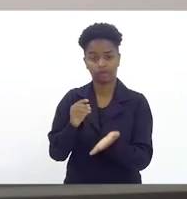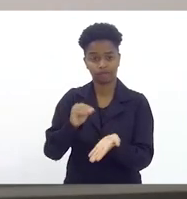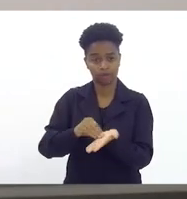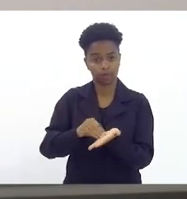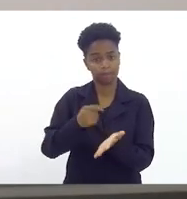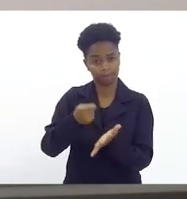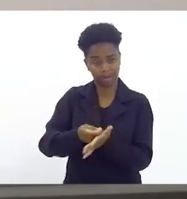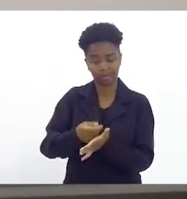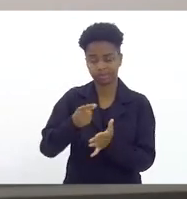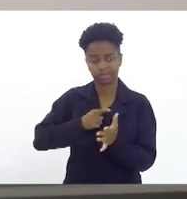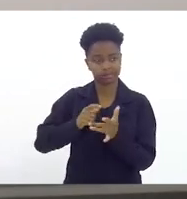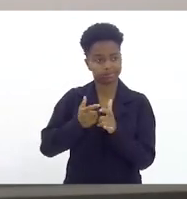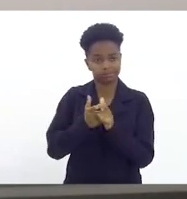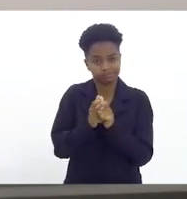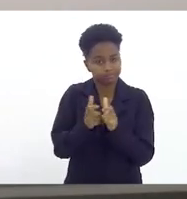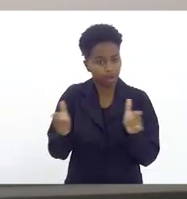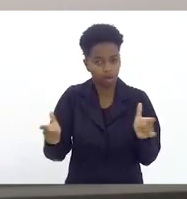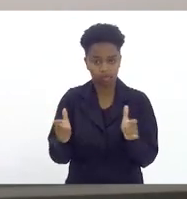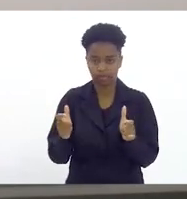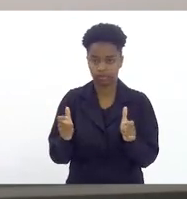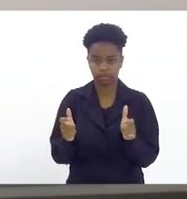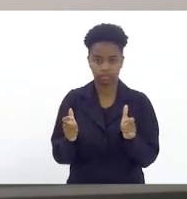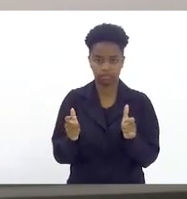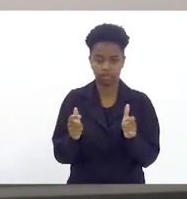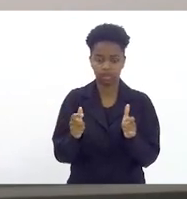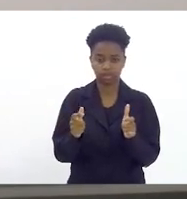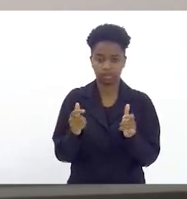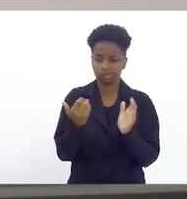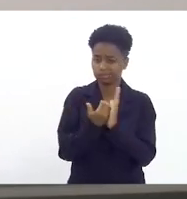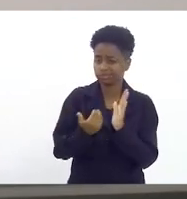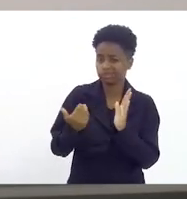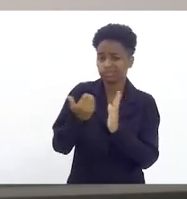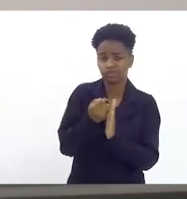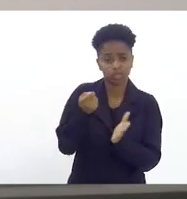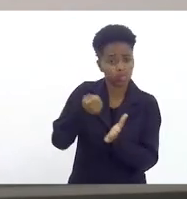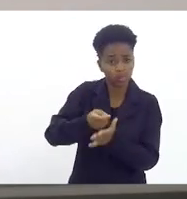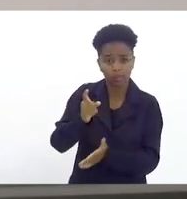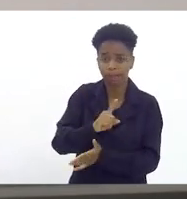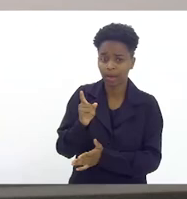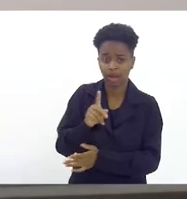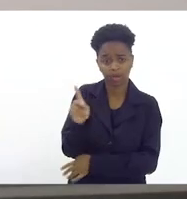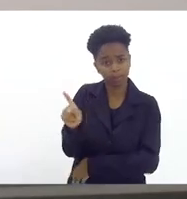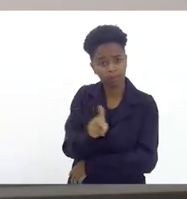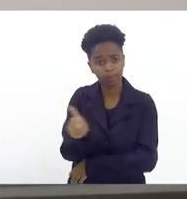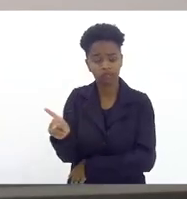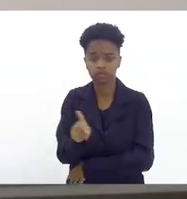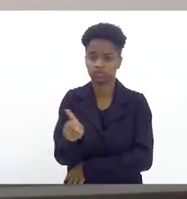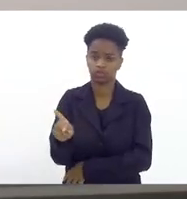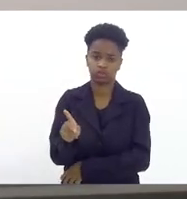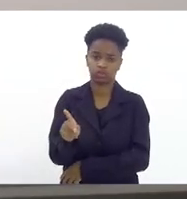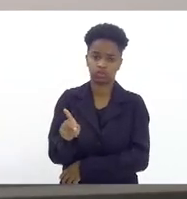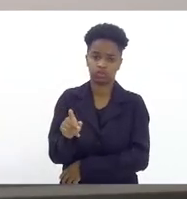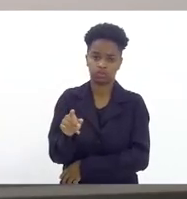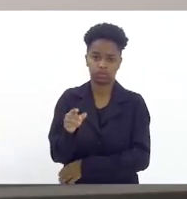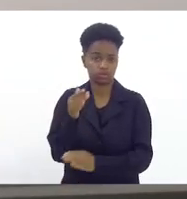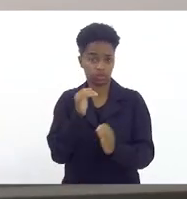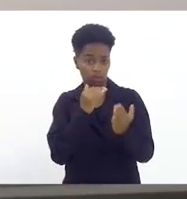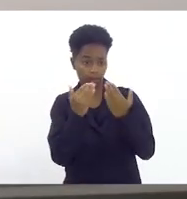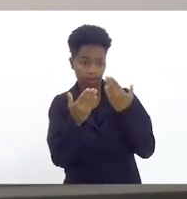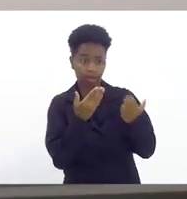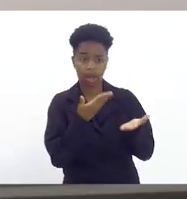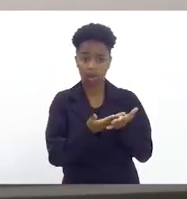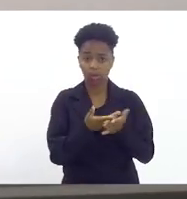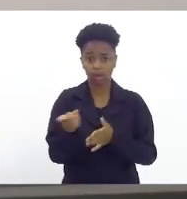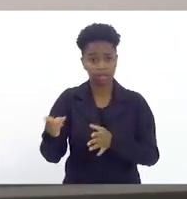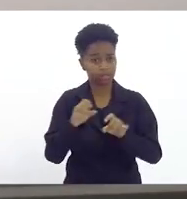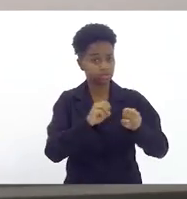é uma enormidade é muito grande o que não é pago para o trabalhador para o professor em relação às aulas ministradas